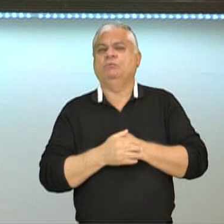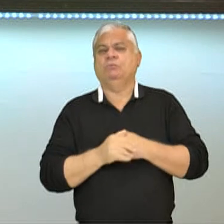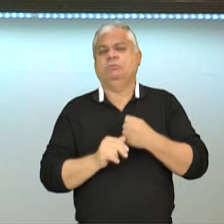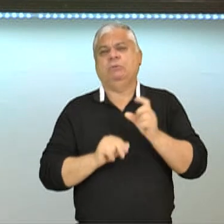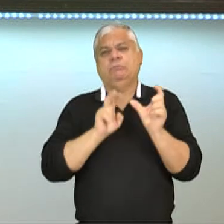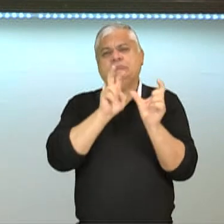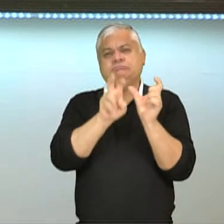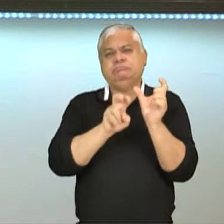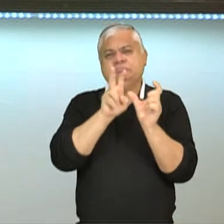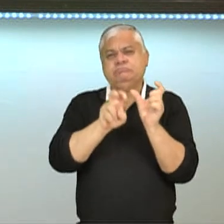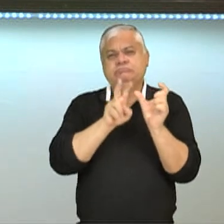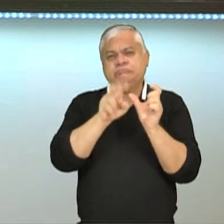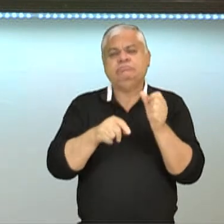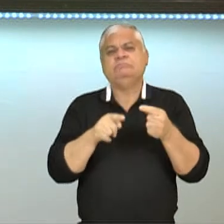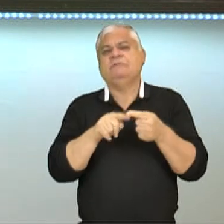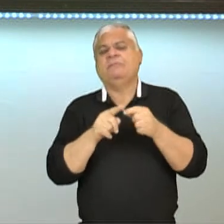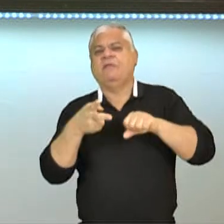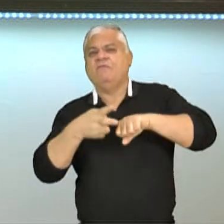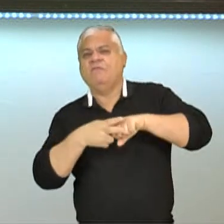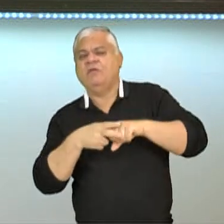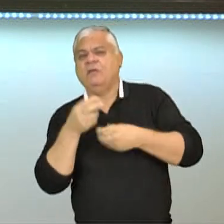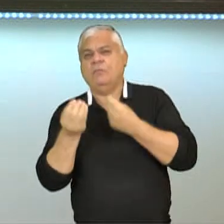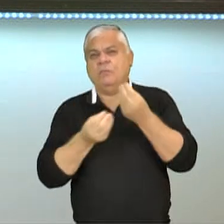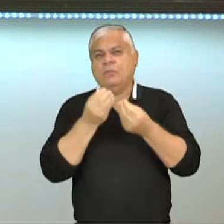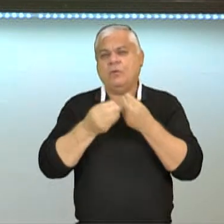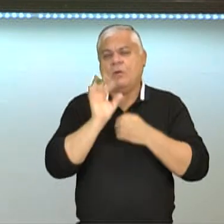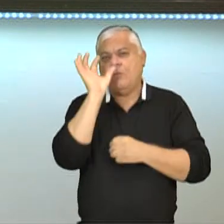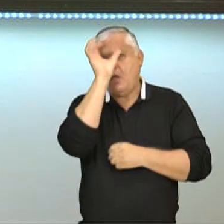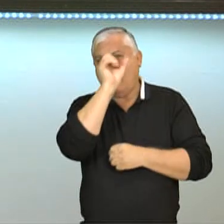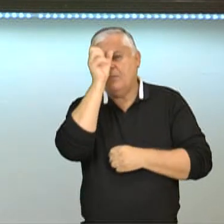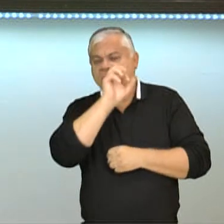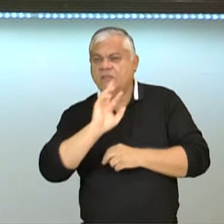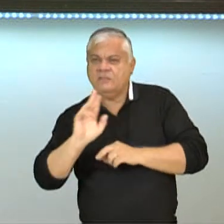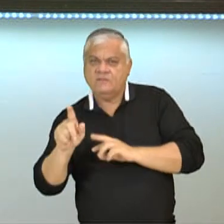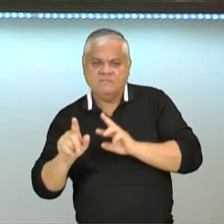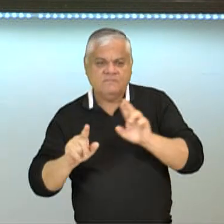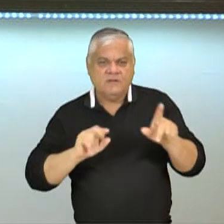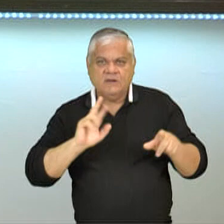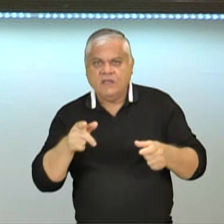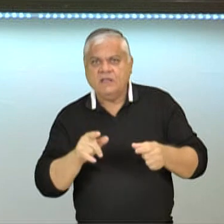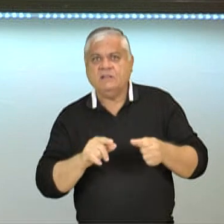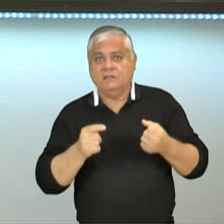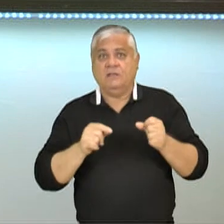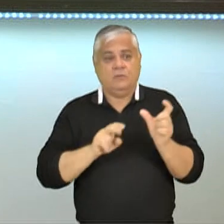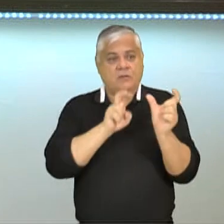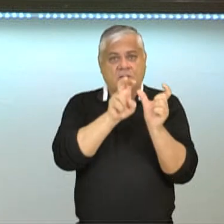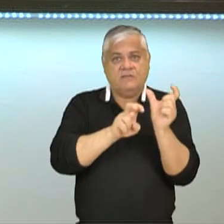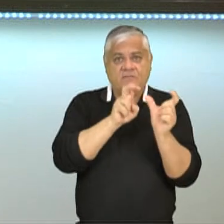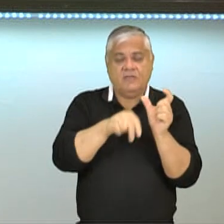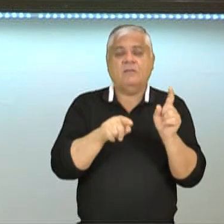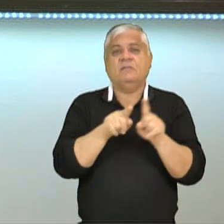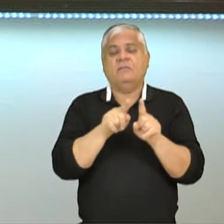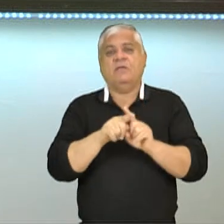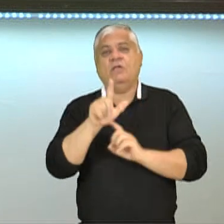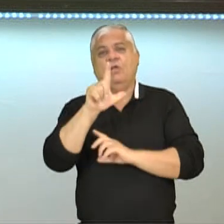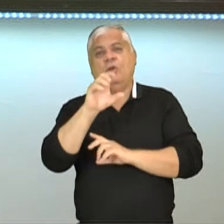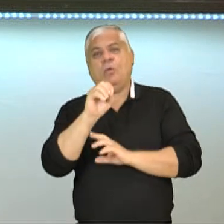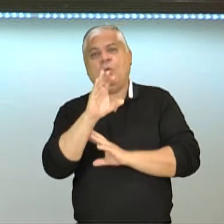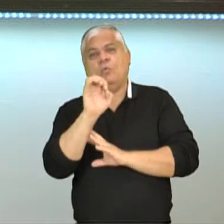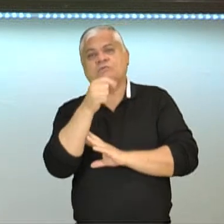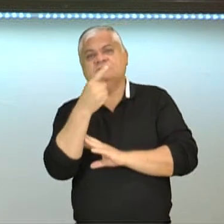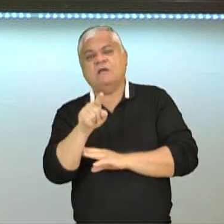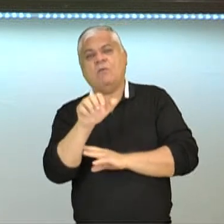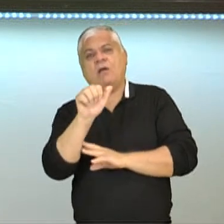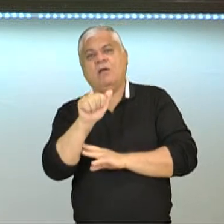algumas locuções adverbiais, para a gente aprender quais são as diferenças aí entre os advérbios e as locuções adverbiais, quais são